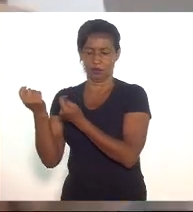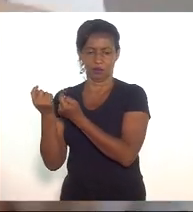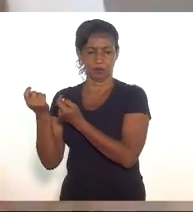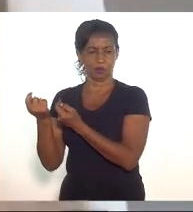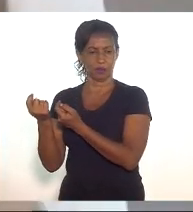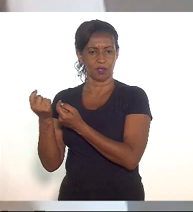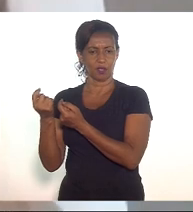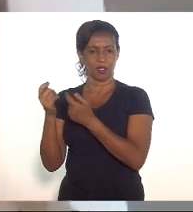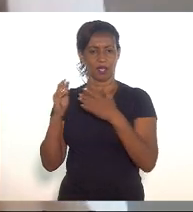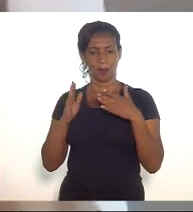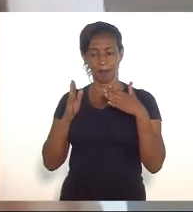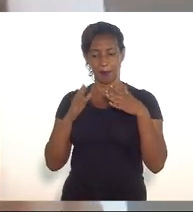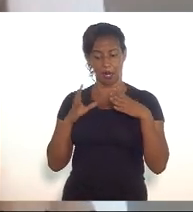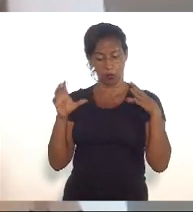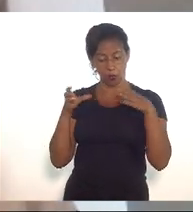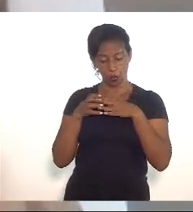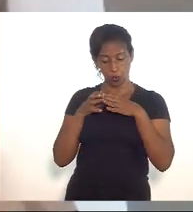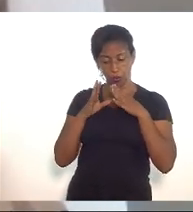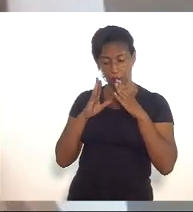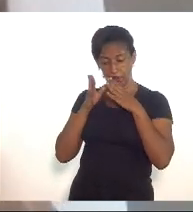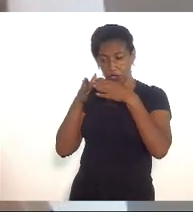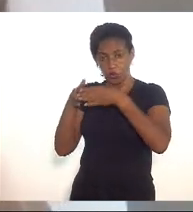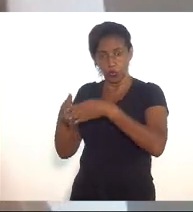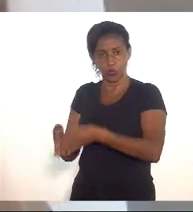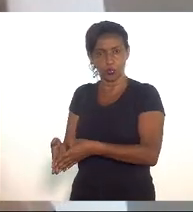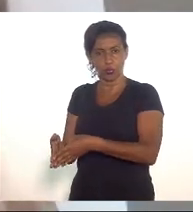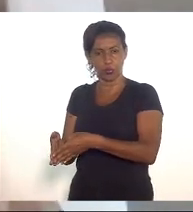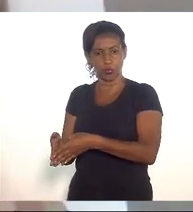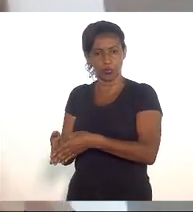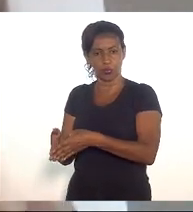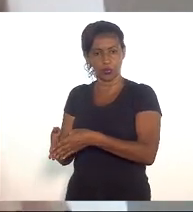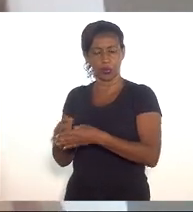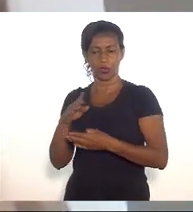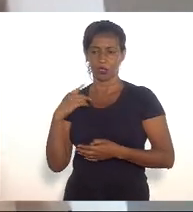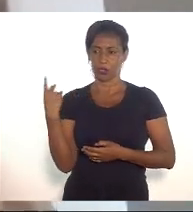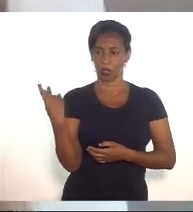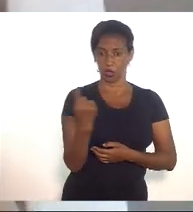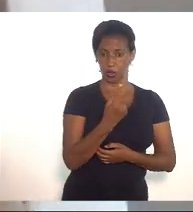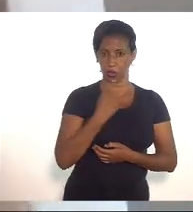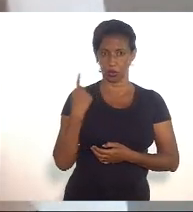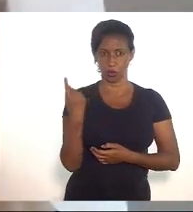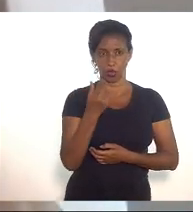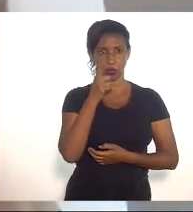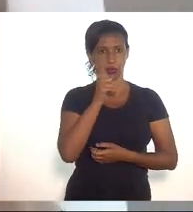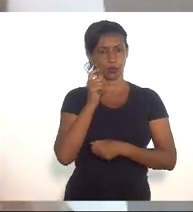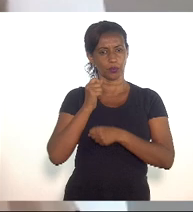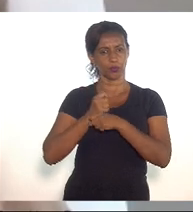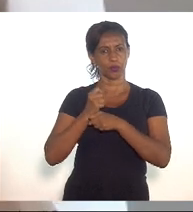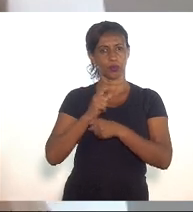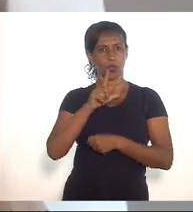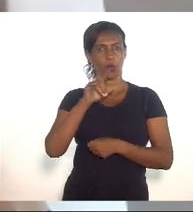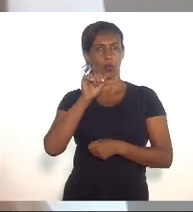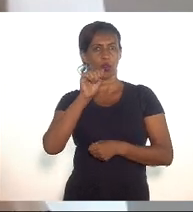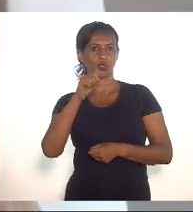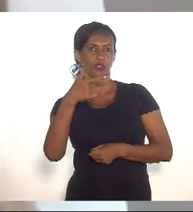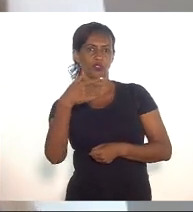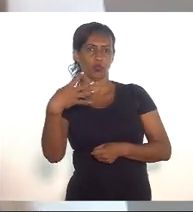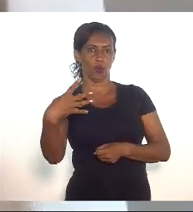onde a gente vai junto com as nossas concessões. E nós conseguimos construir a LOA de 24,